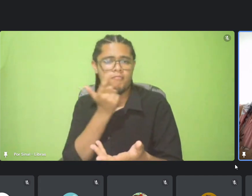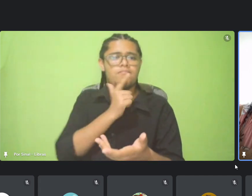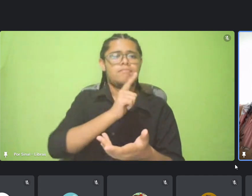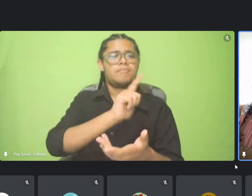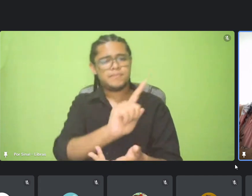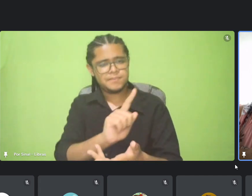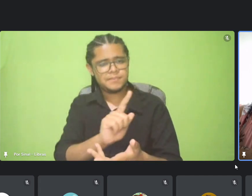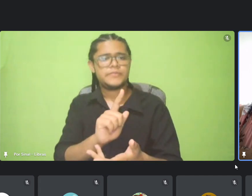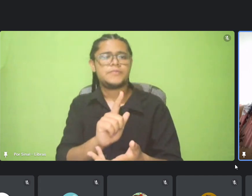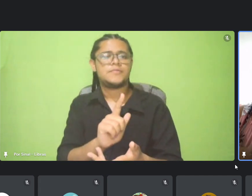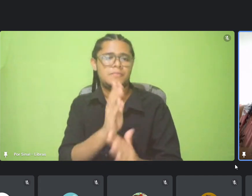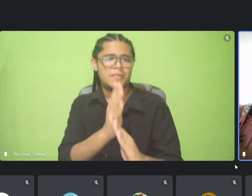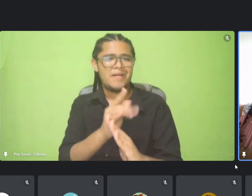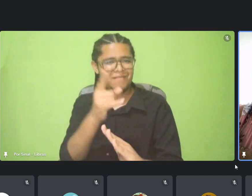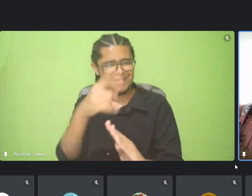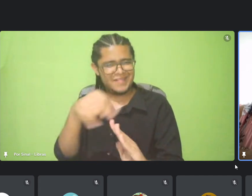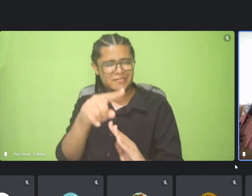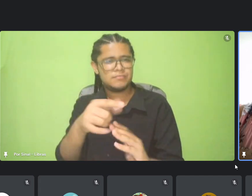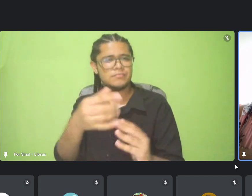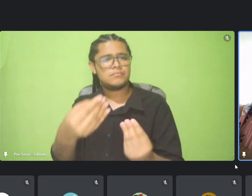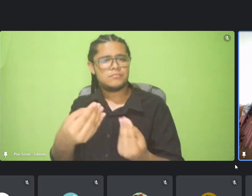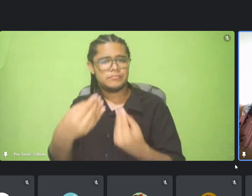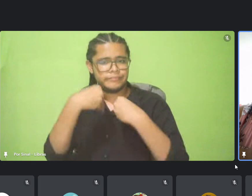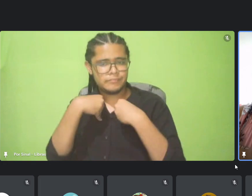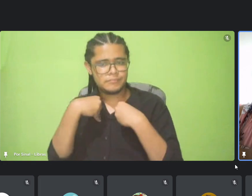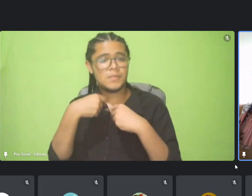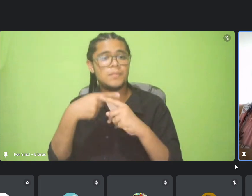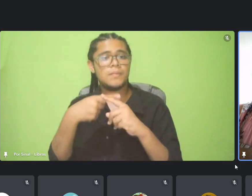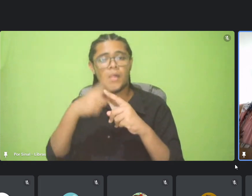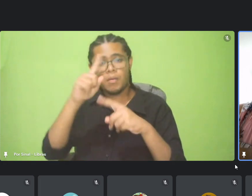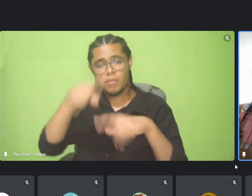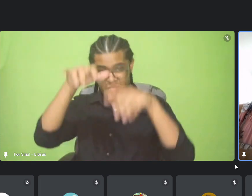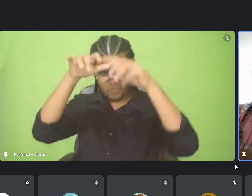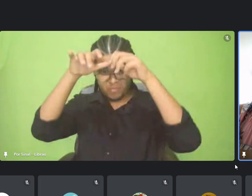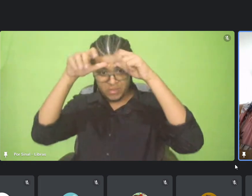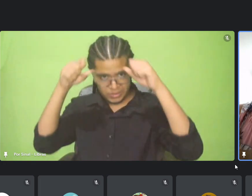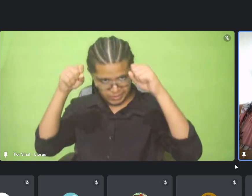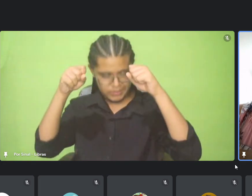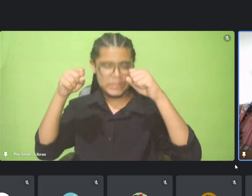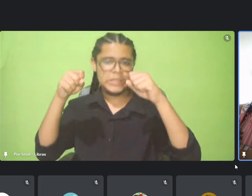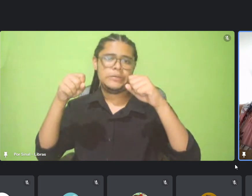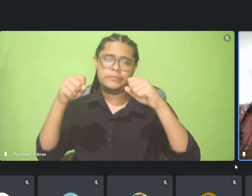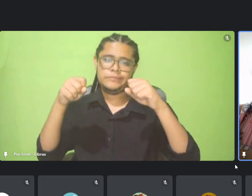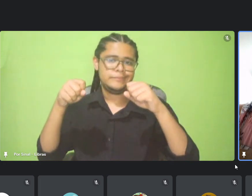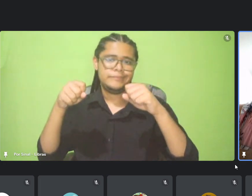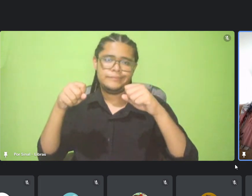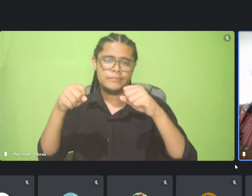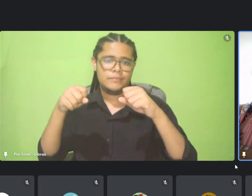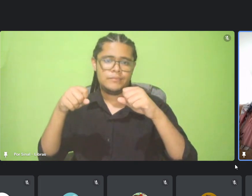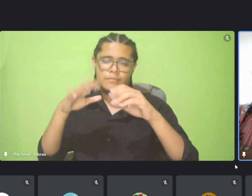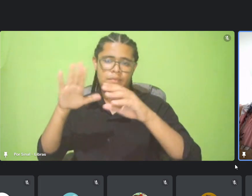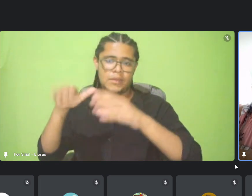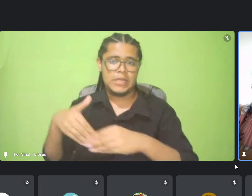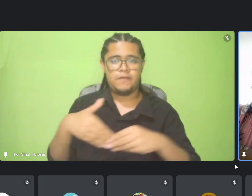muito quando minhas filhas foram levadas pelo conselho. E é isso aí, e somos cultura, viu?